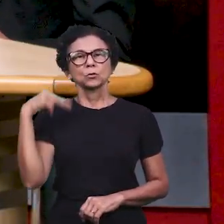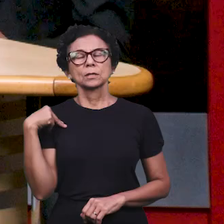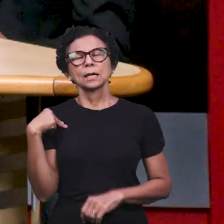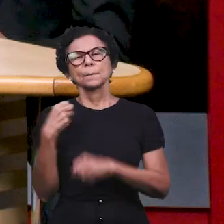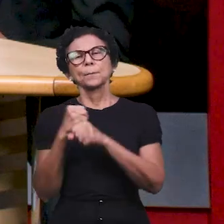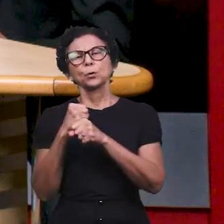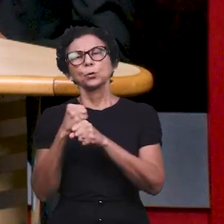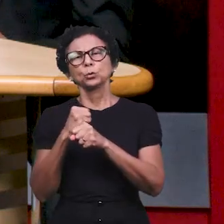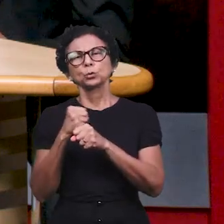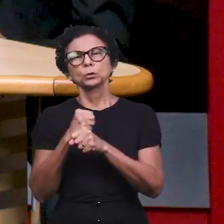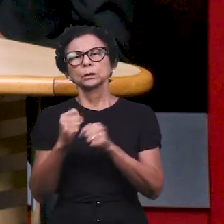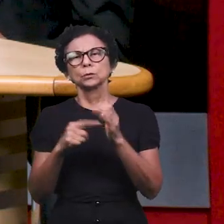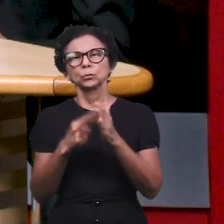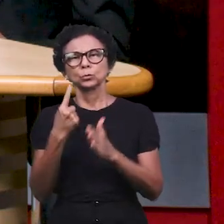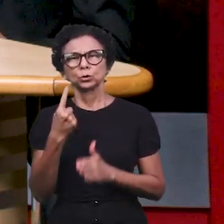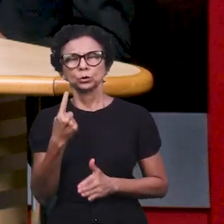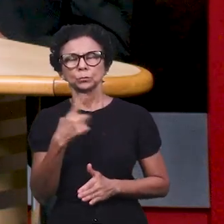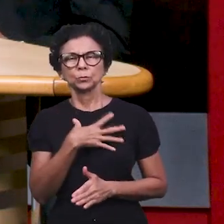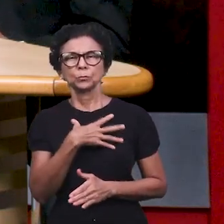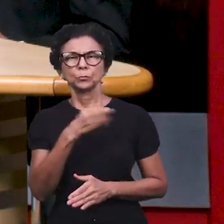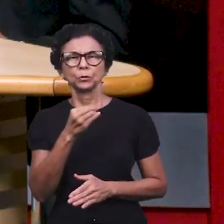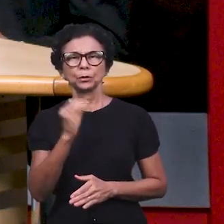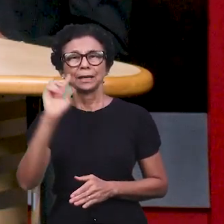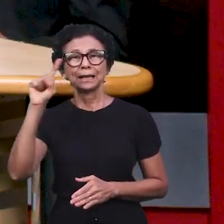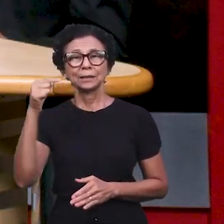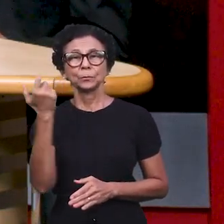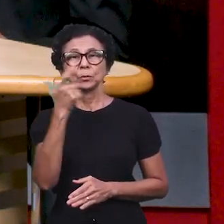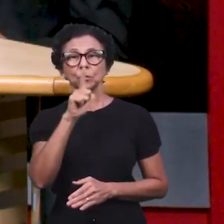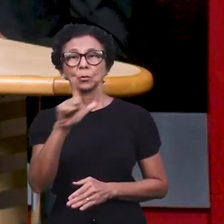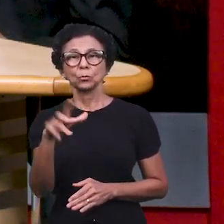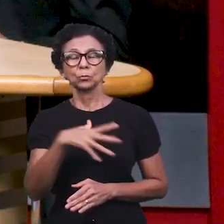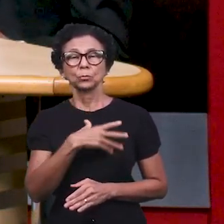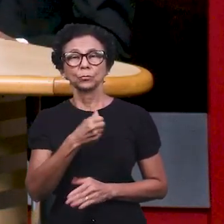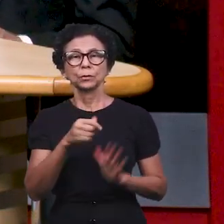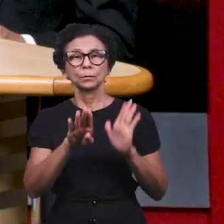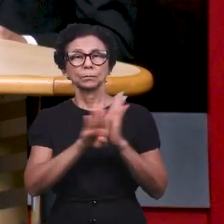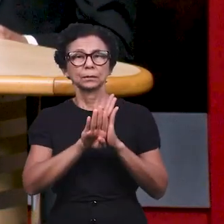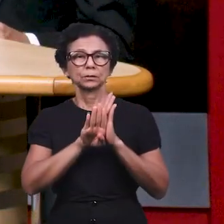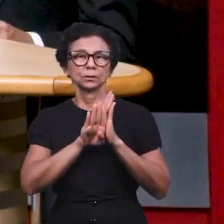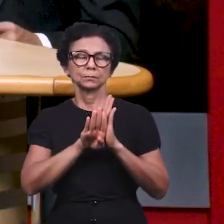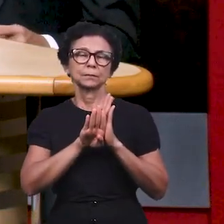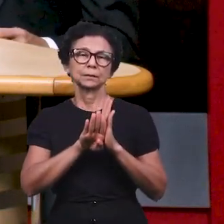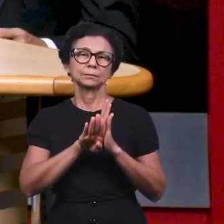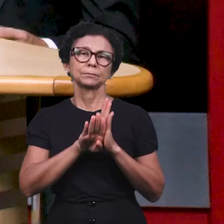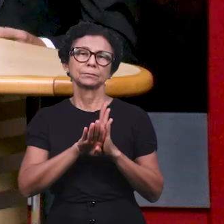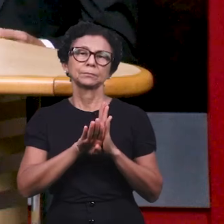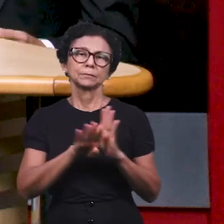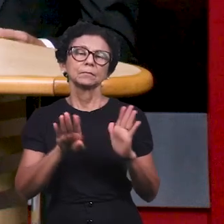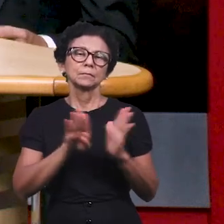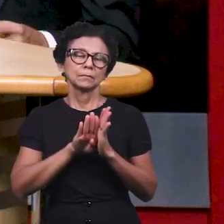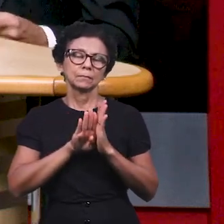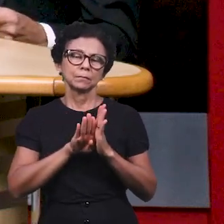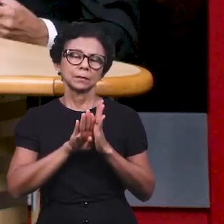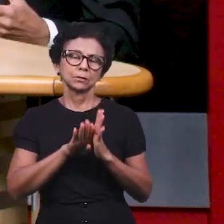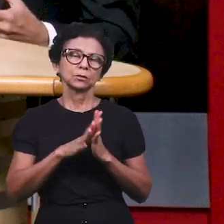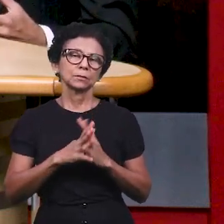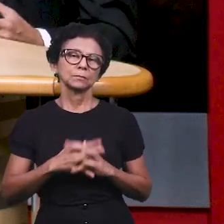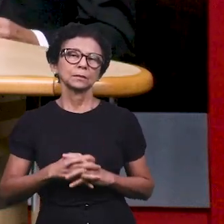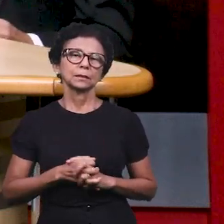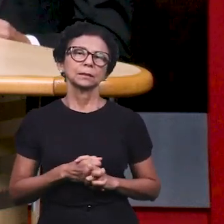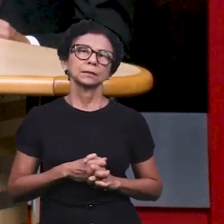Depois veio Benjamim. Exatamente. Né? Mas aí depois ele foi vendido, foi embora. Isso. Mas ele foi o caçula há muito tempo e foi